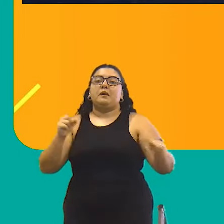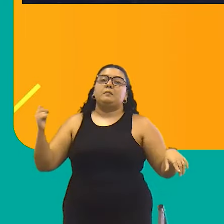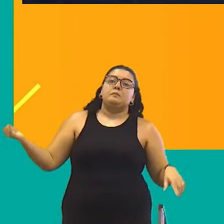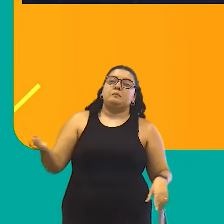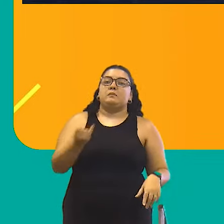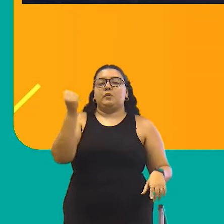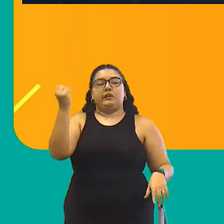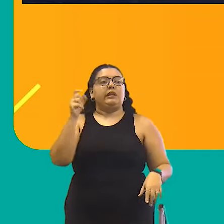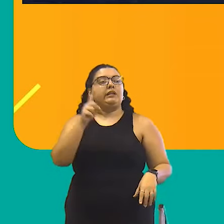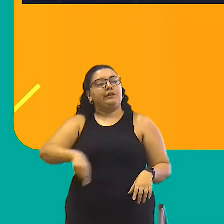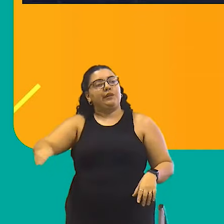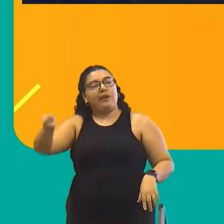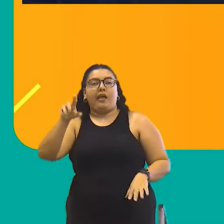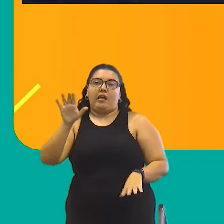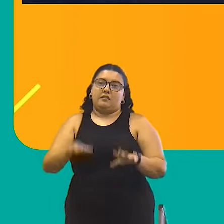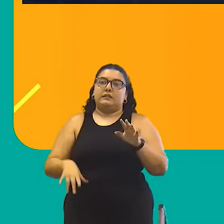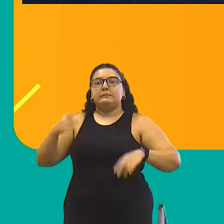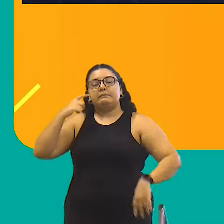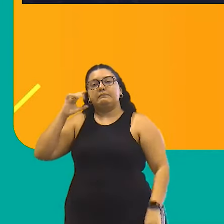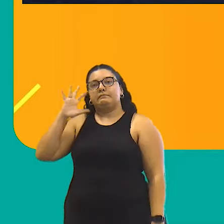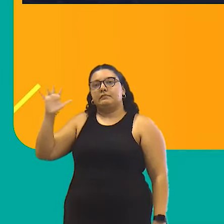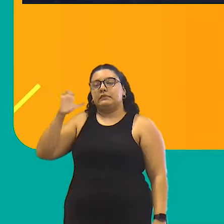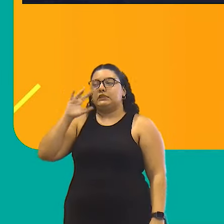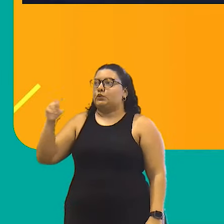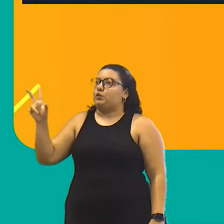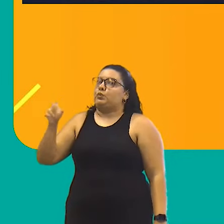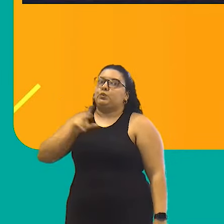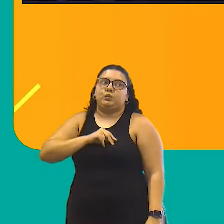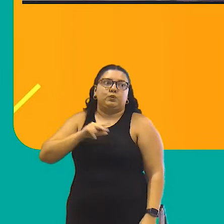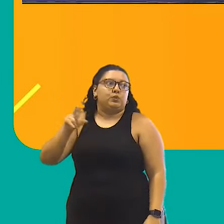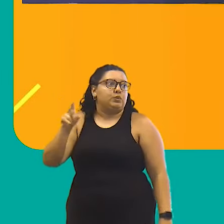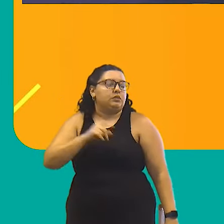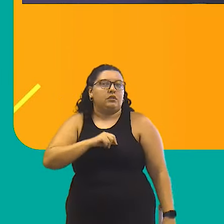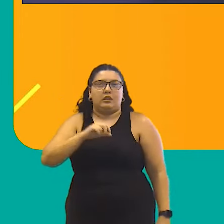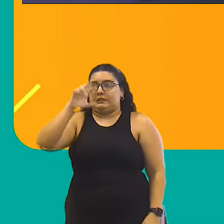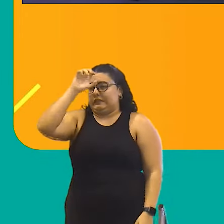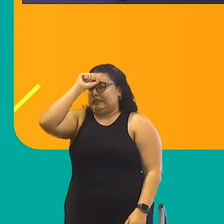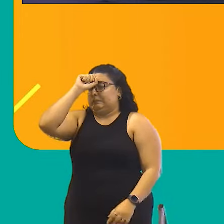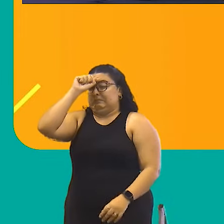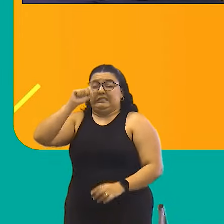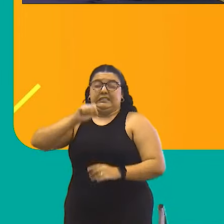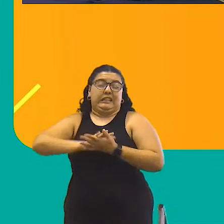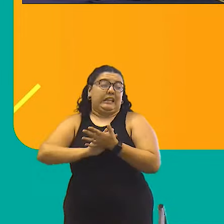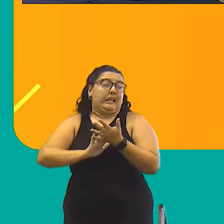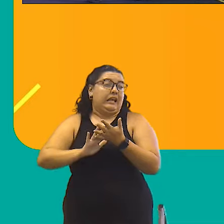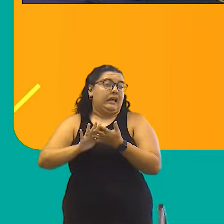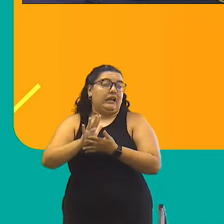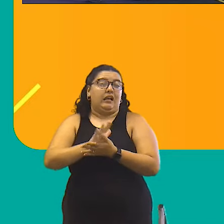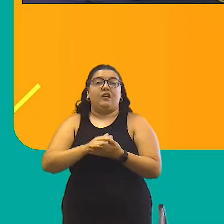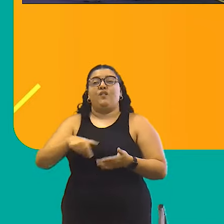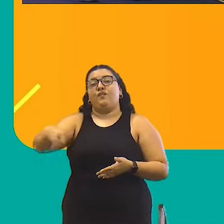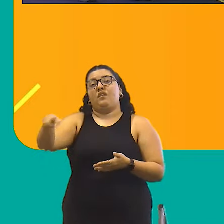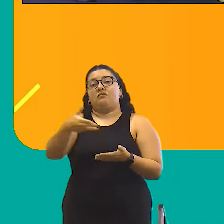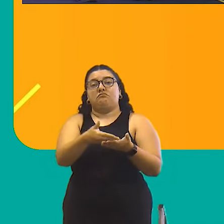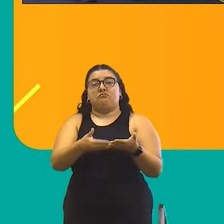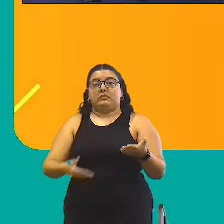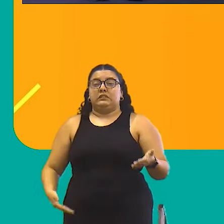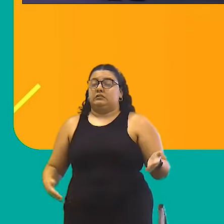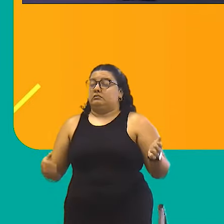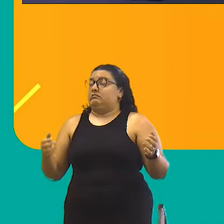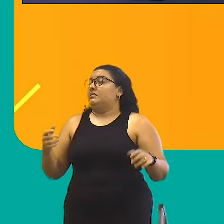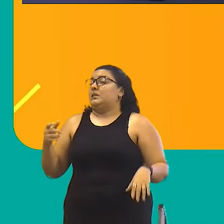que por mais que a gente às vezes pense que, nossa, eu não aprendi quase nada, eu estou indo para a prova